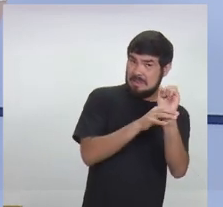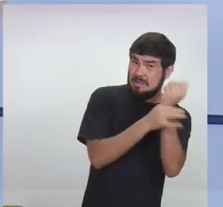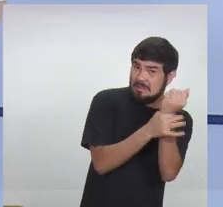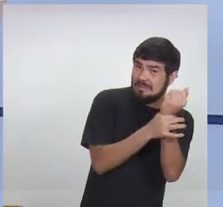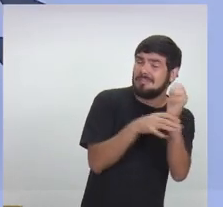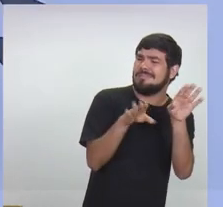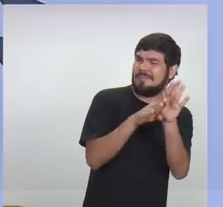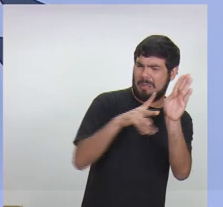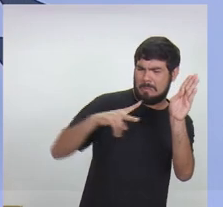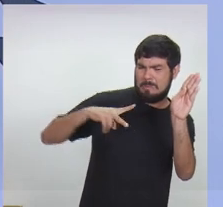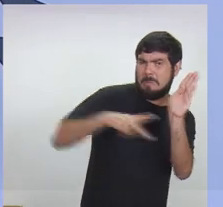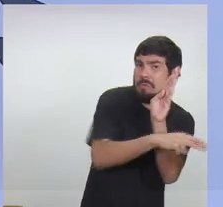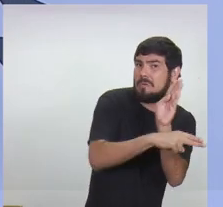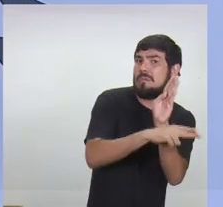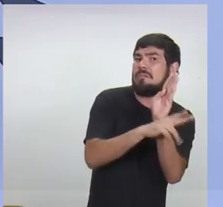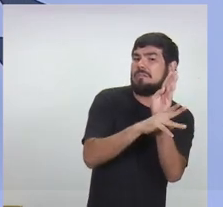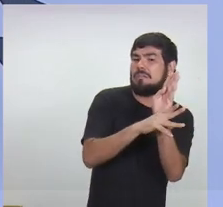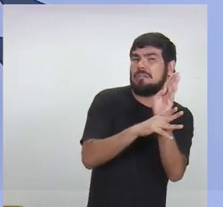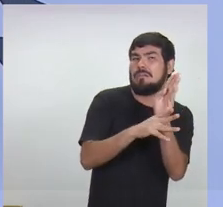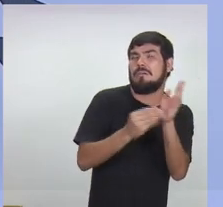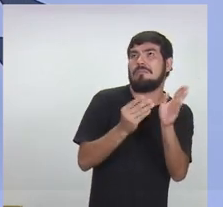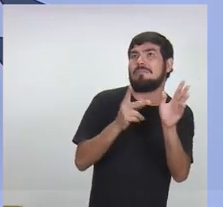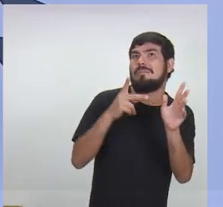pretende cara